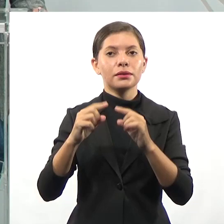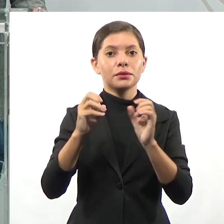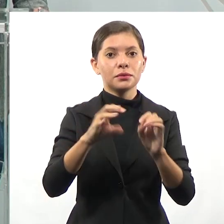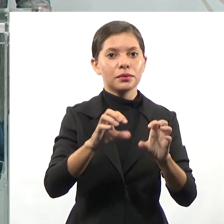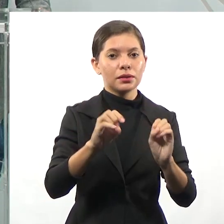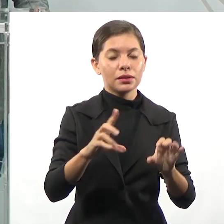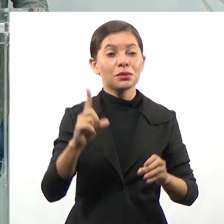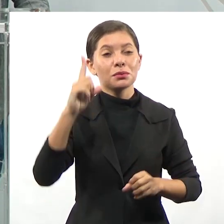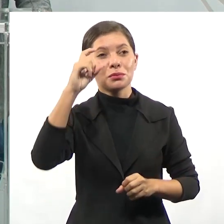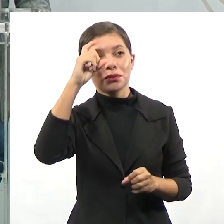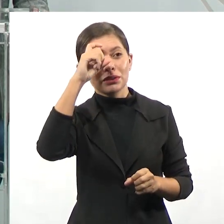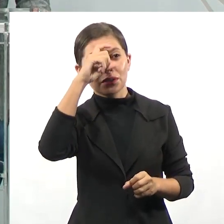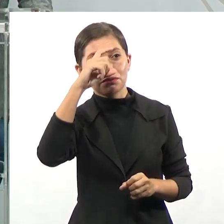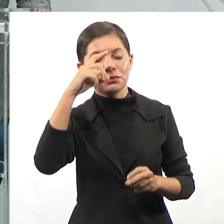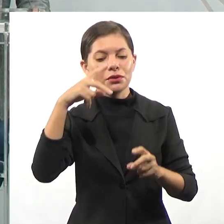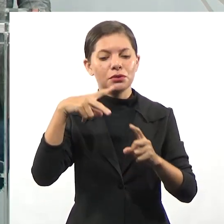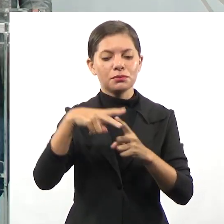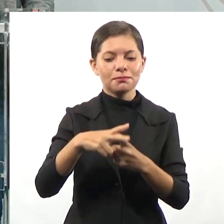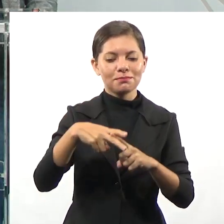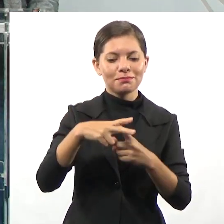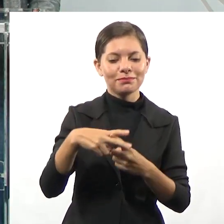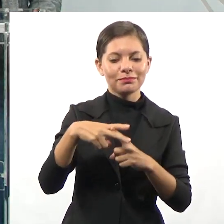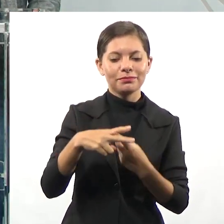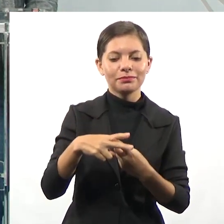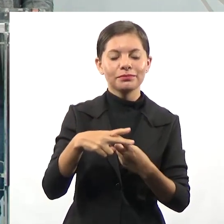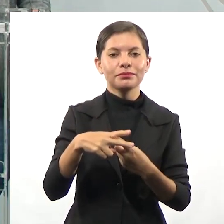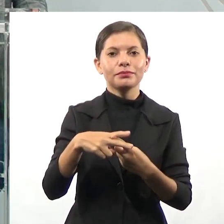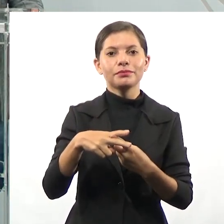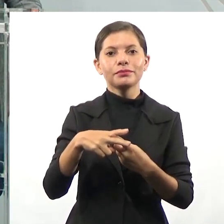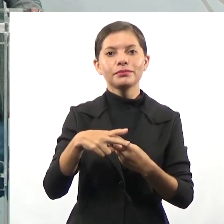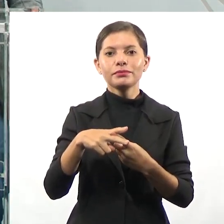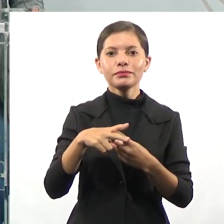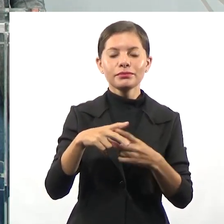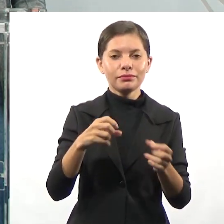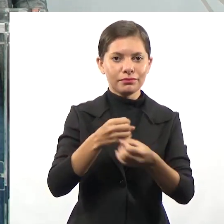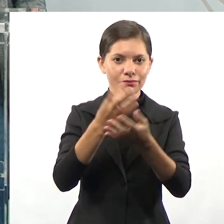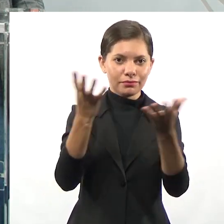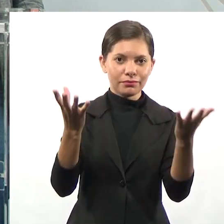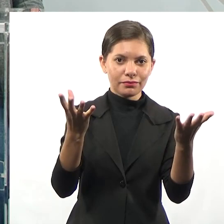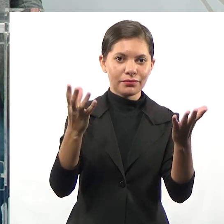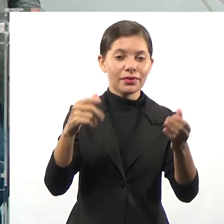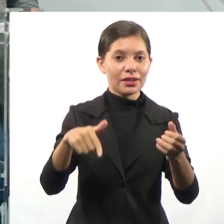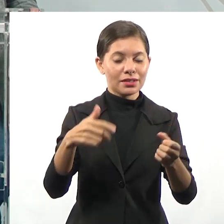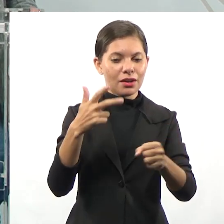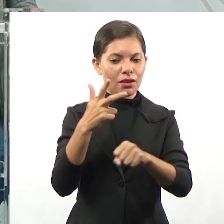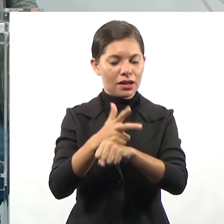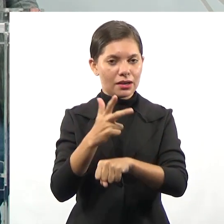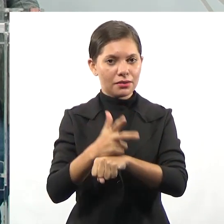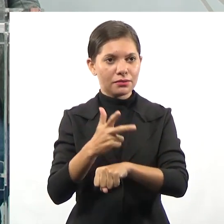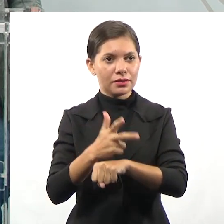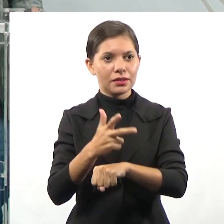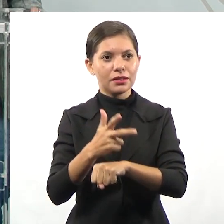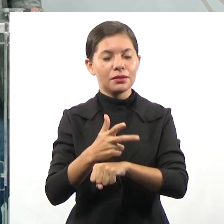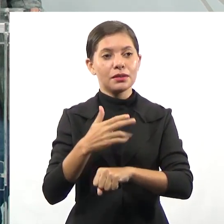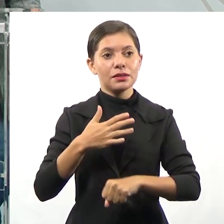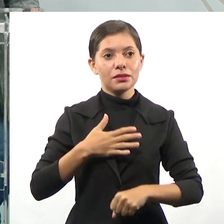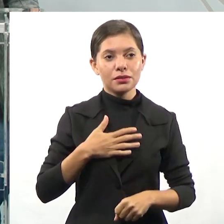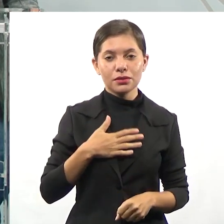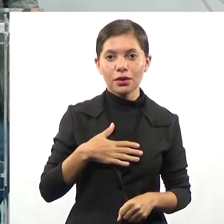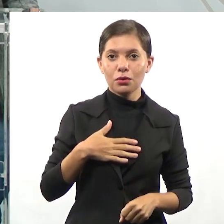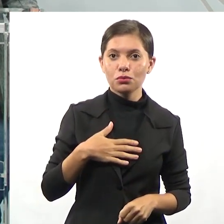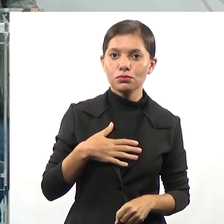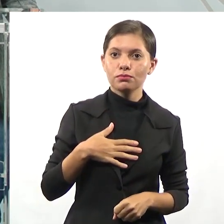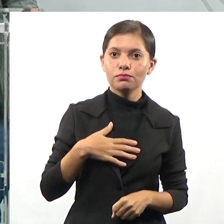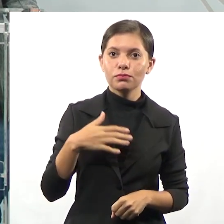essa aula vai ser gravada, mas na projeção eu estou utilizando uma apresentação feita no Canvas, que é uma ferramenta da Web